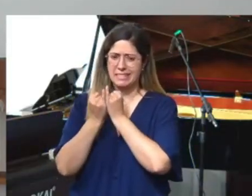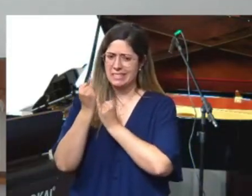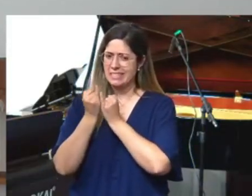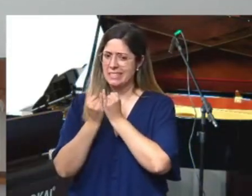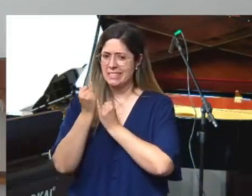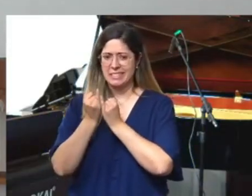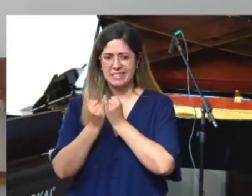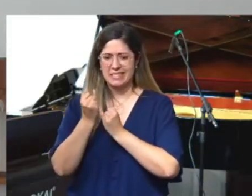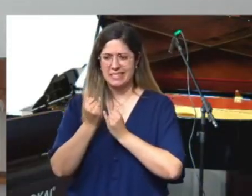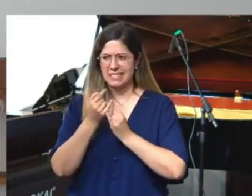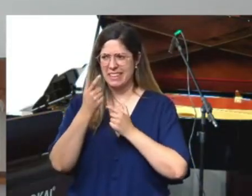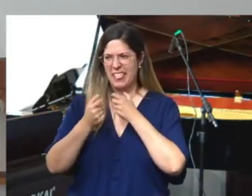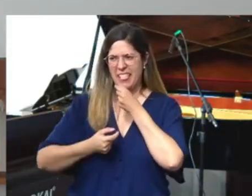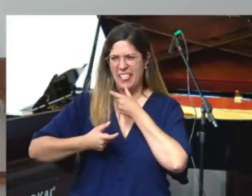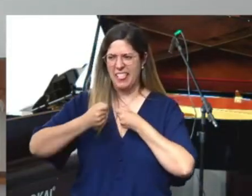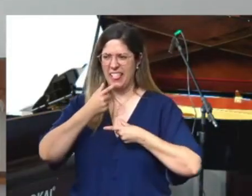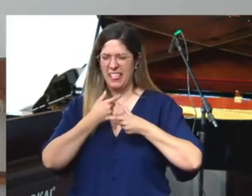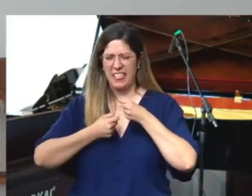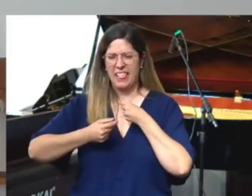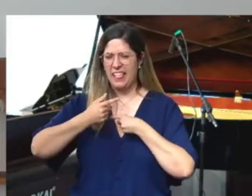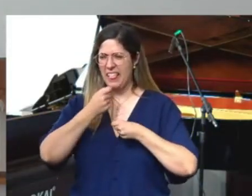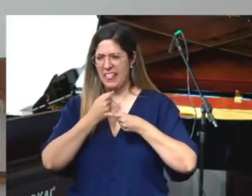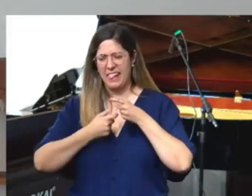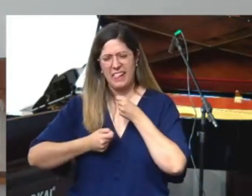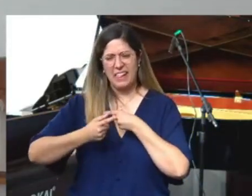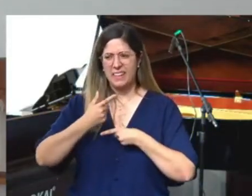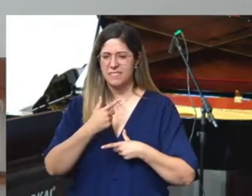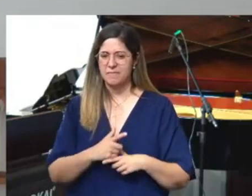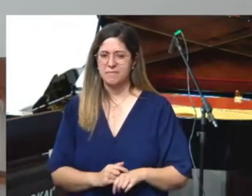sejam maledicentes, que não sejam